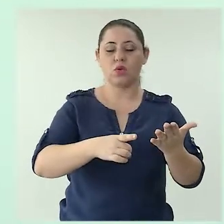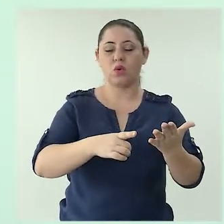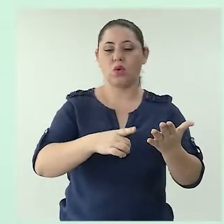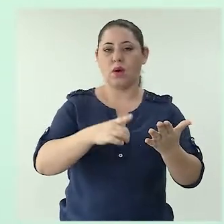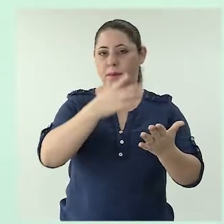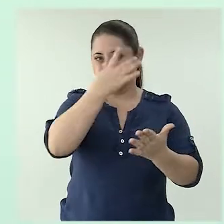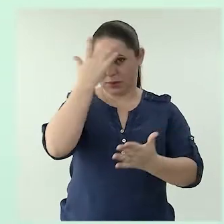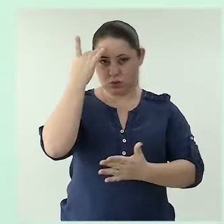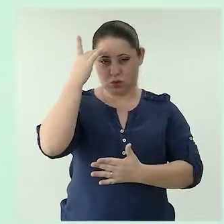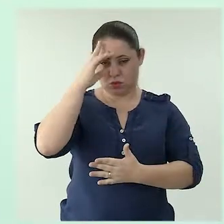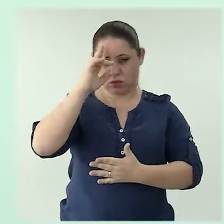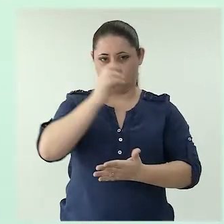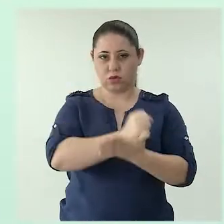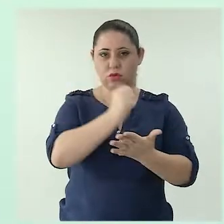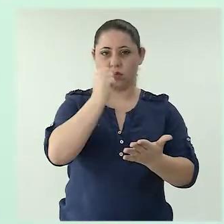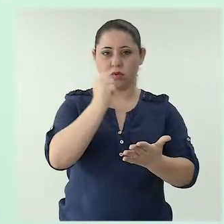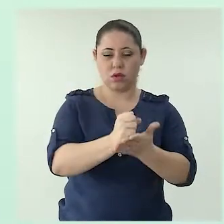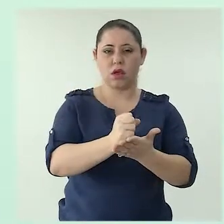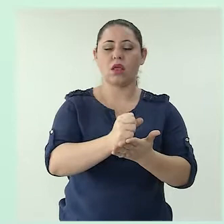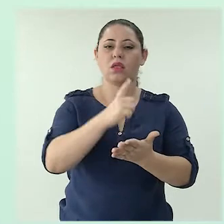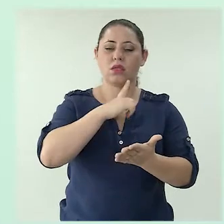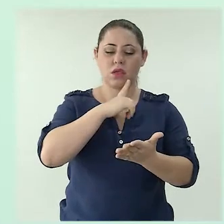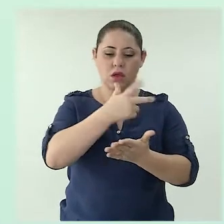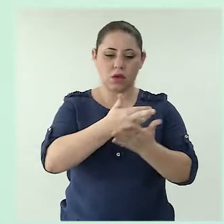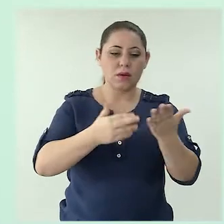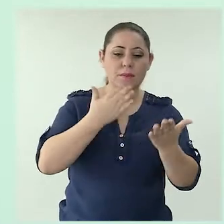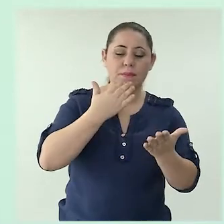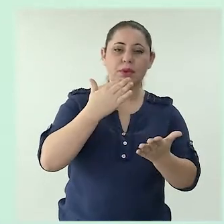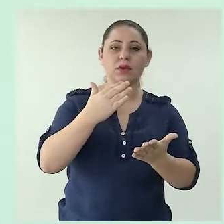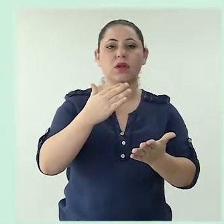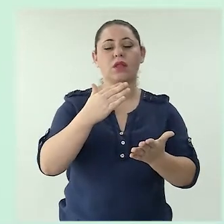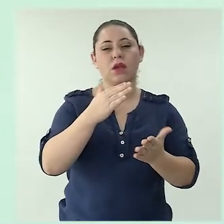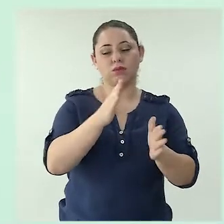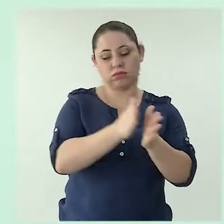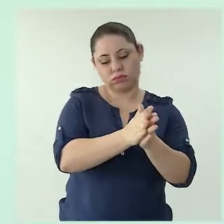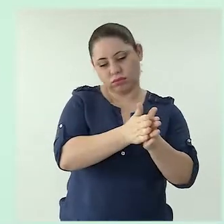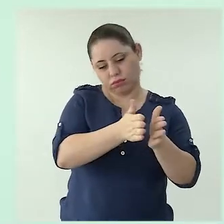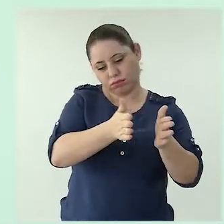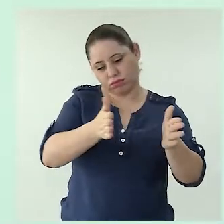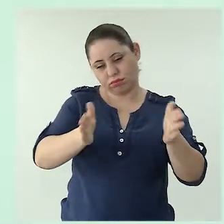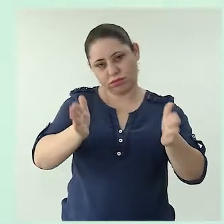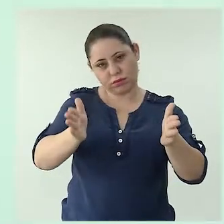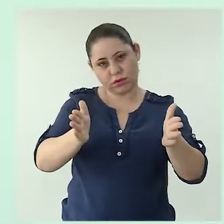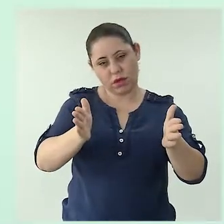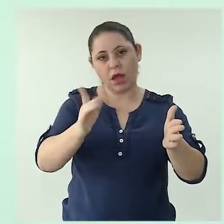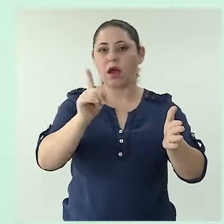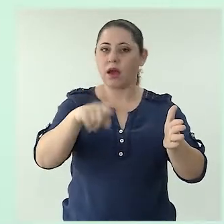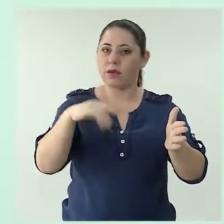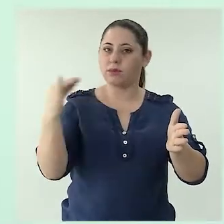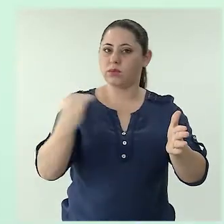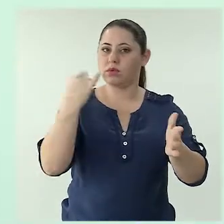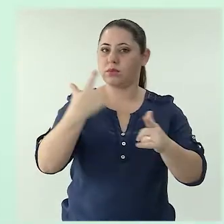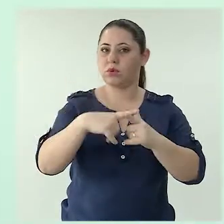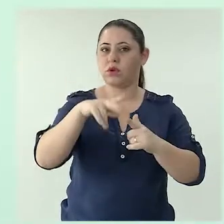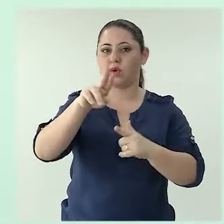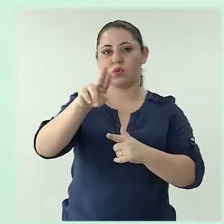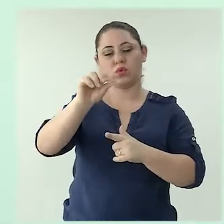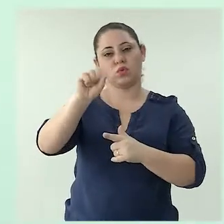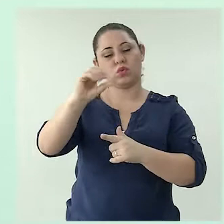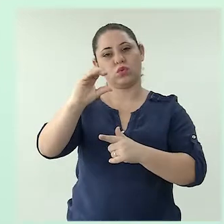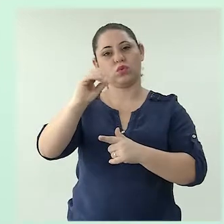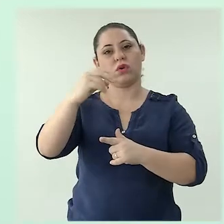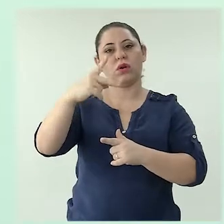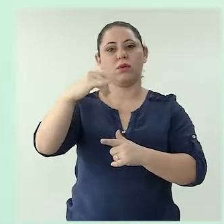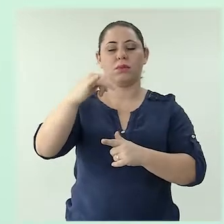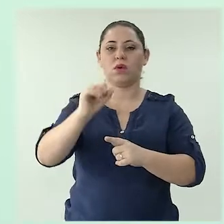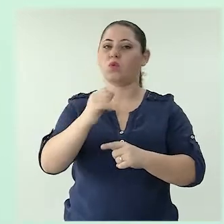cartório autua o requerimento e começam a correr os prazos para impugnação. Essa etapa é importante, porque o uso capião